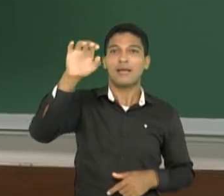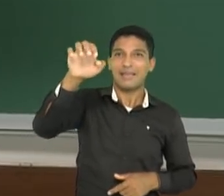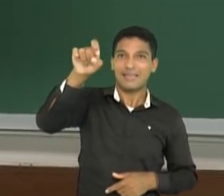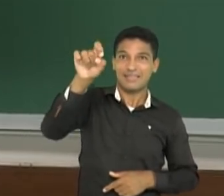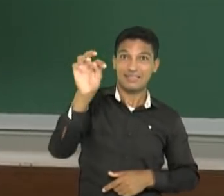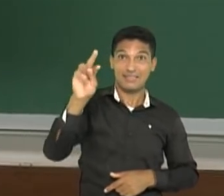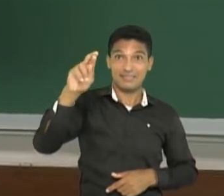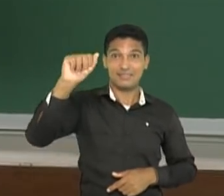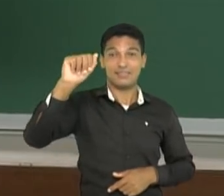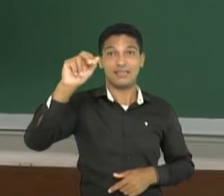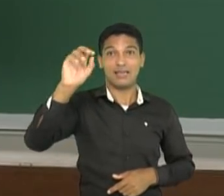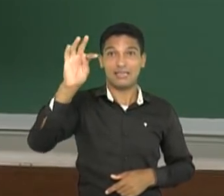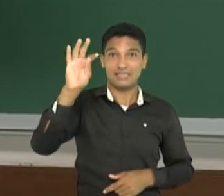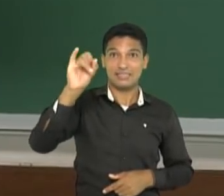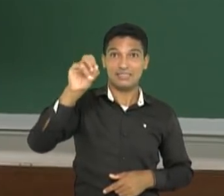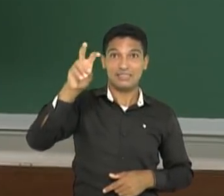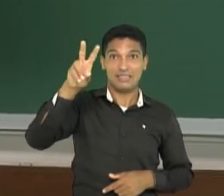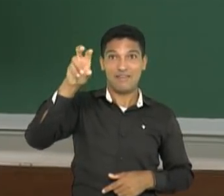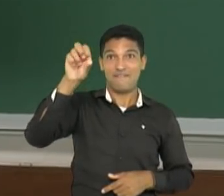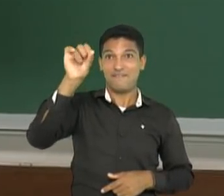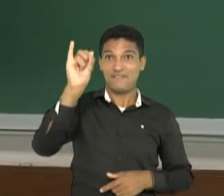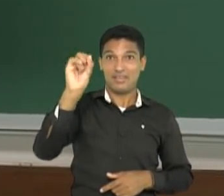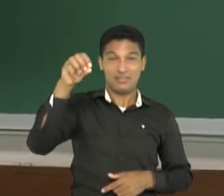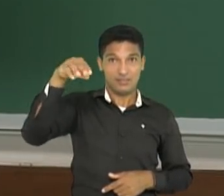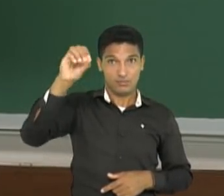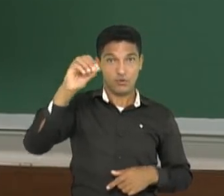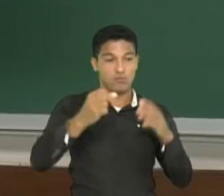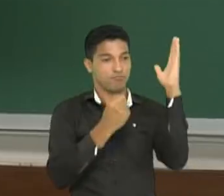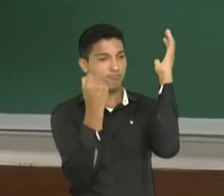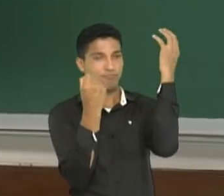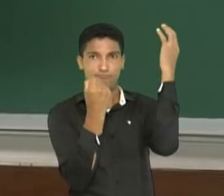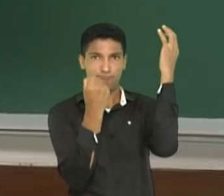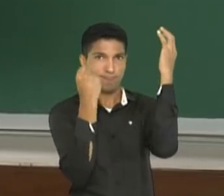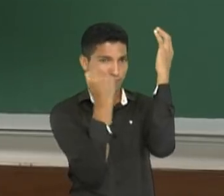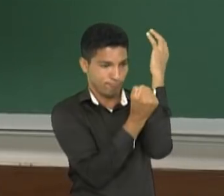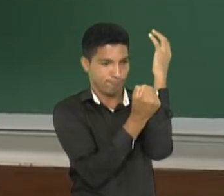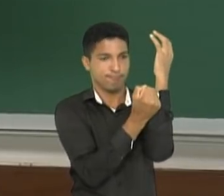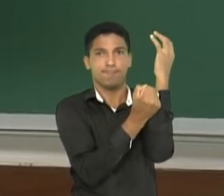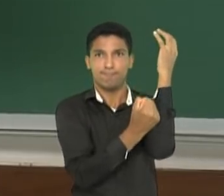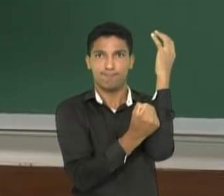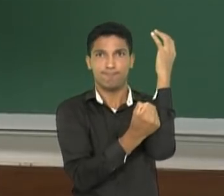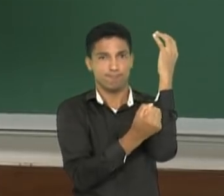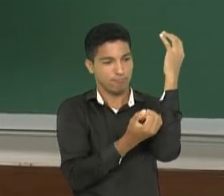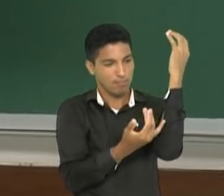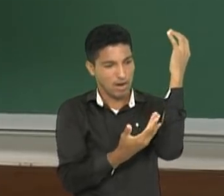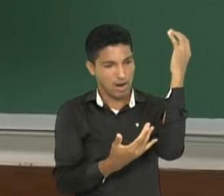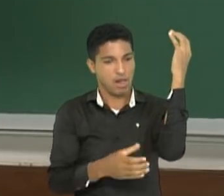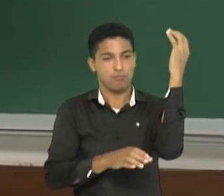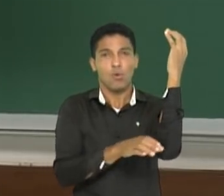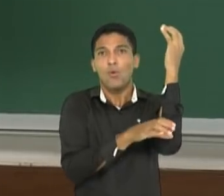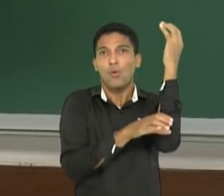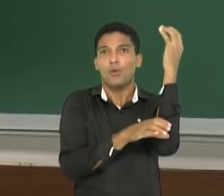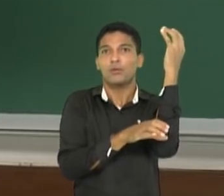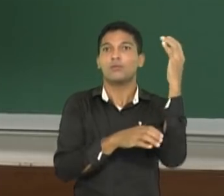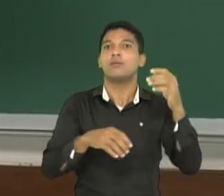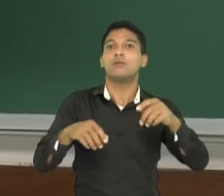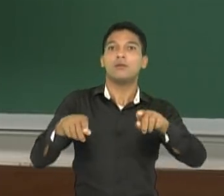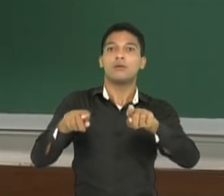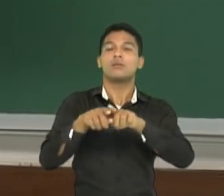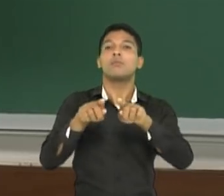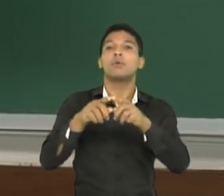áreas ali eu vou ter o extrativismo. O que está em amarelo ali é a policultura. O que que é a policultura? Cultivo